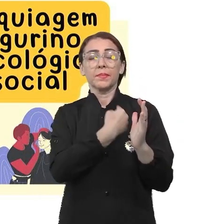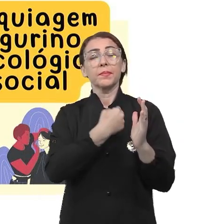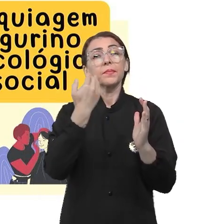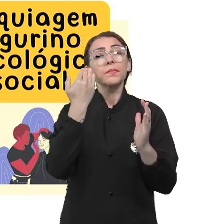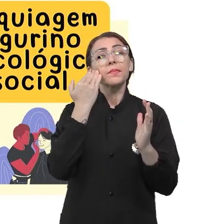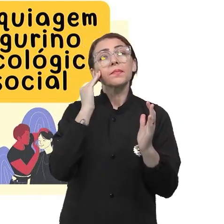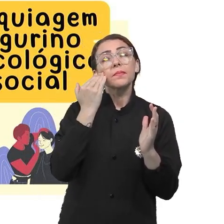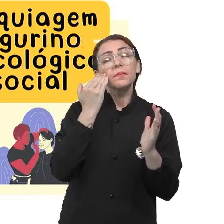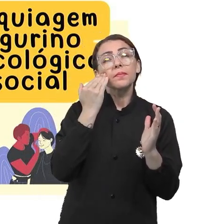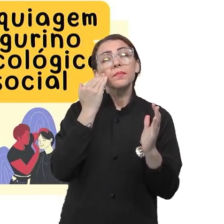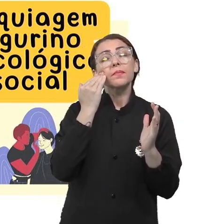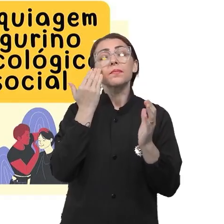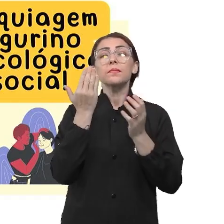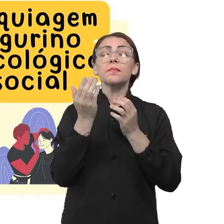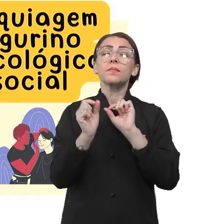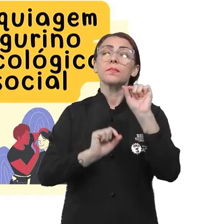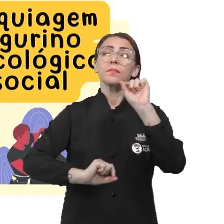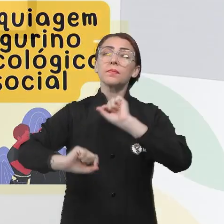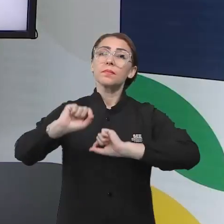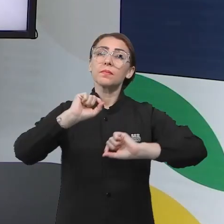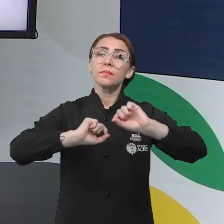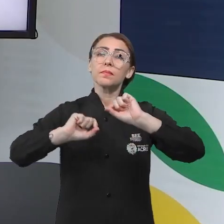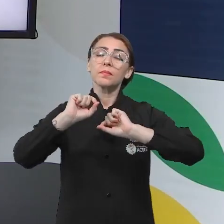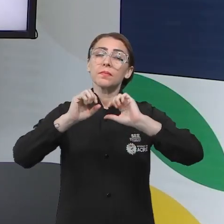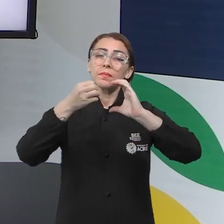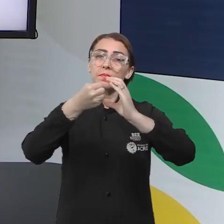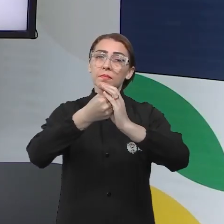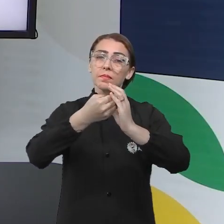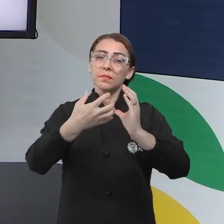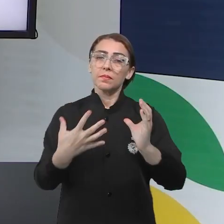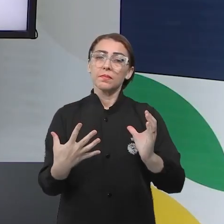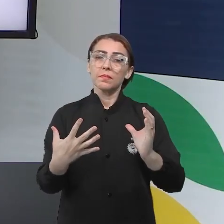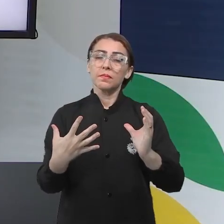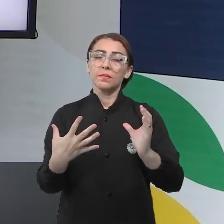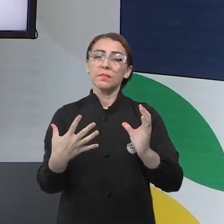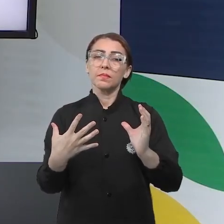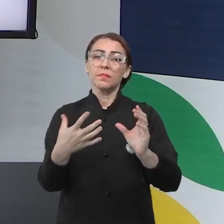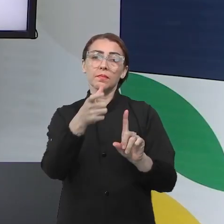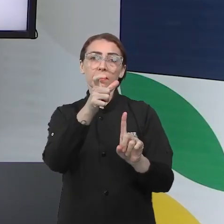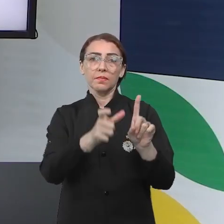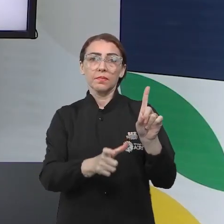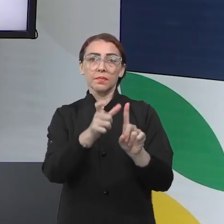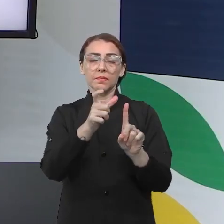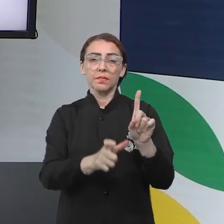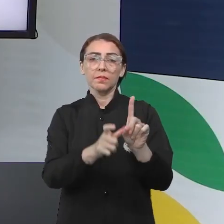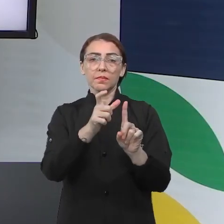entender que, basicamente, a caracterização do